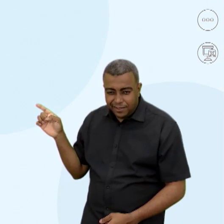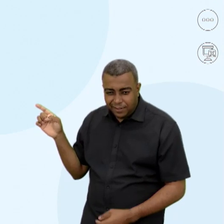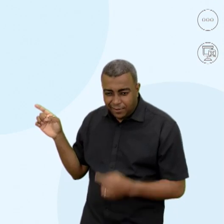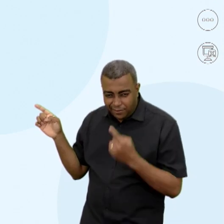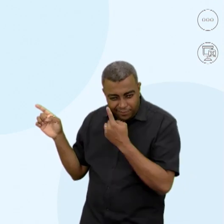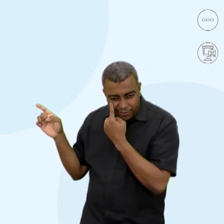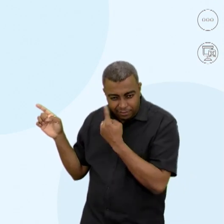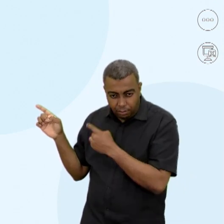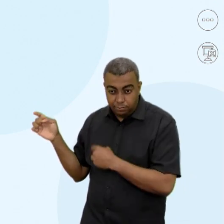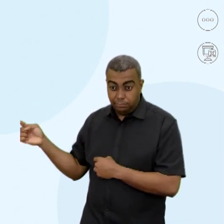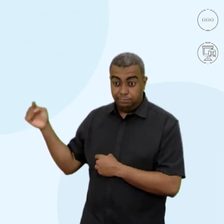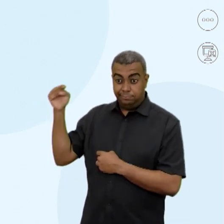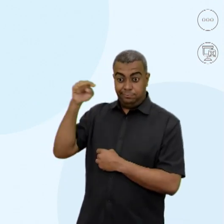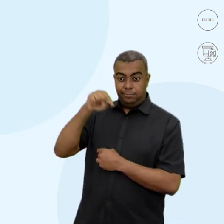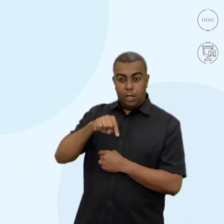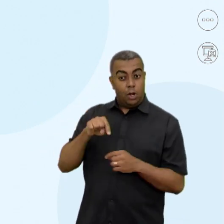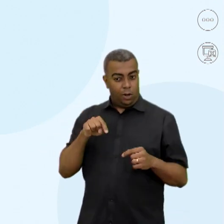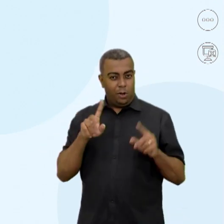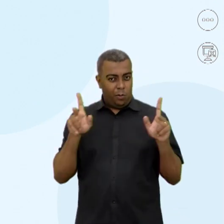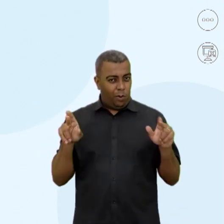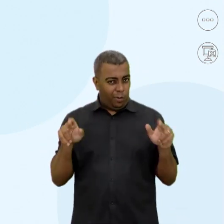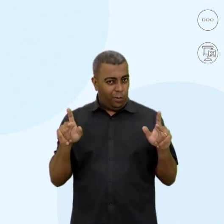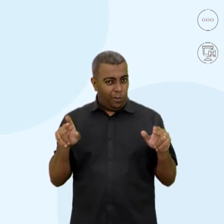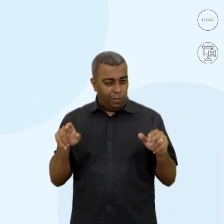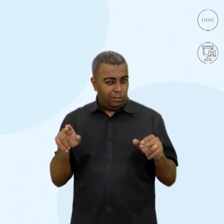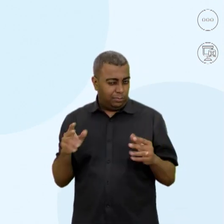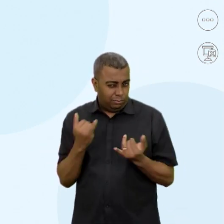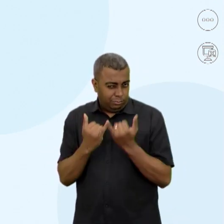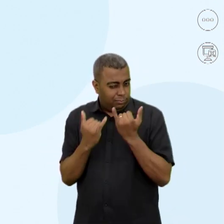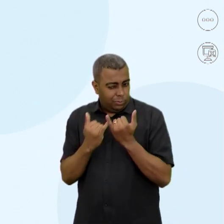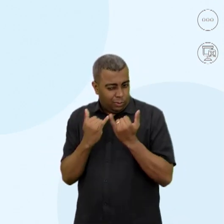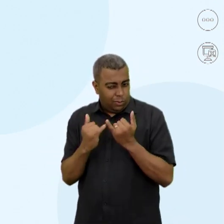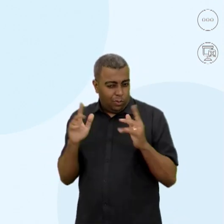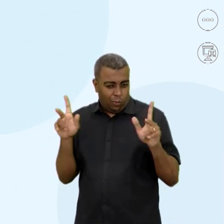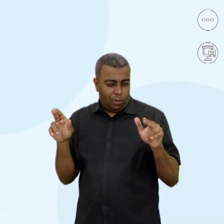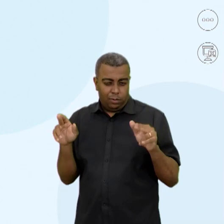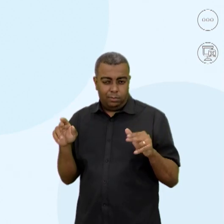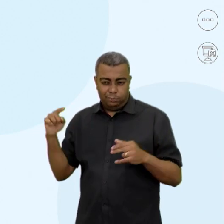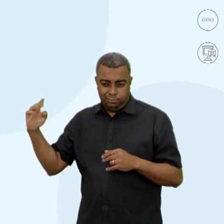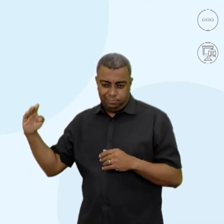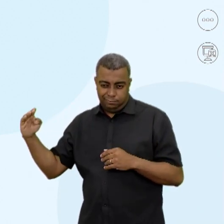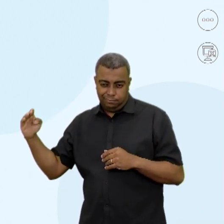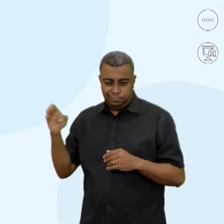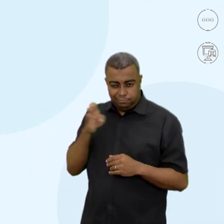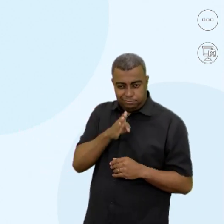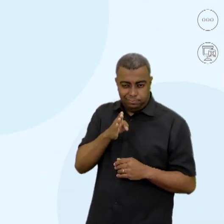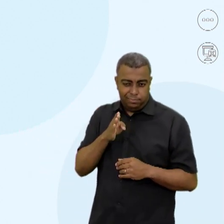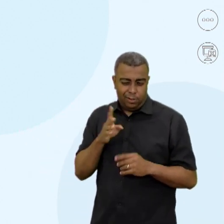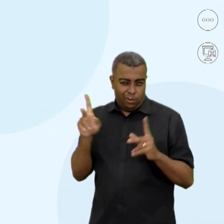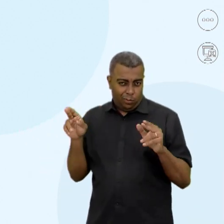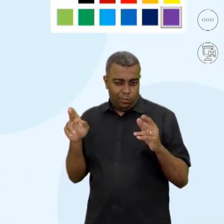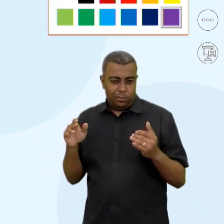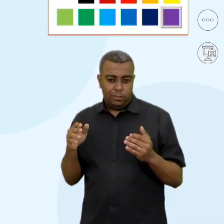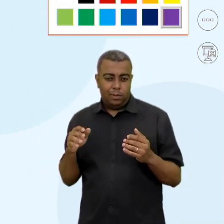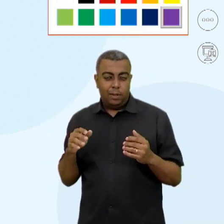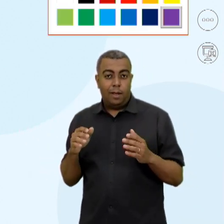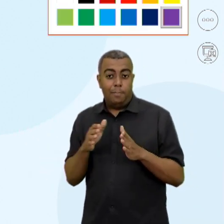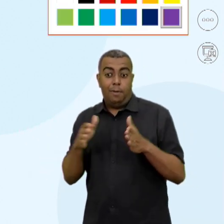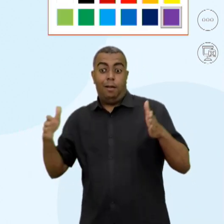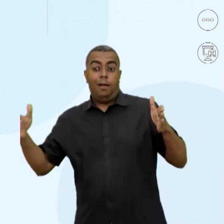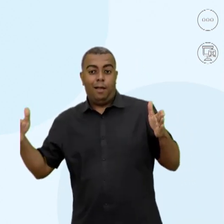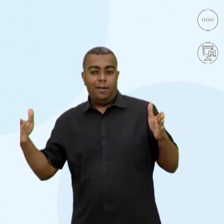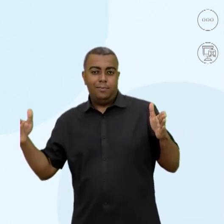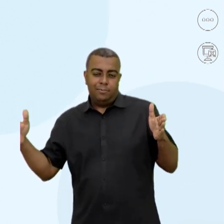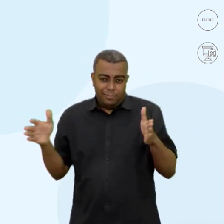mais para dentro aqui, tá bom? É a mesma coisa, como se eu tivesse colocado ele na frente aí da sombra da pirâmide maior, né, da sombrona